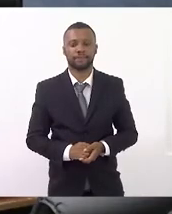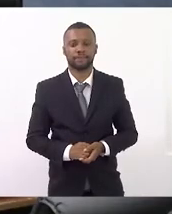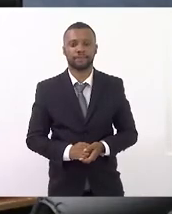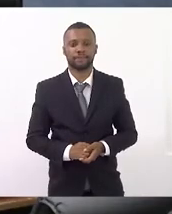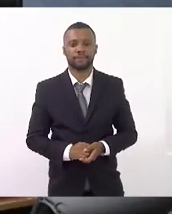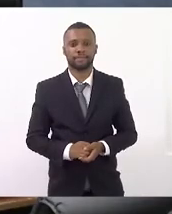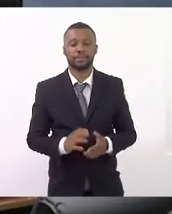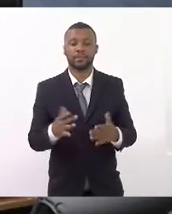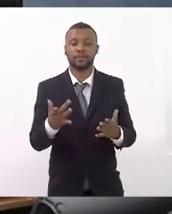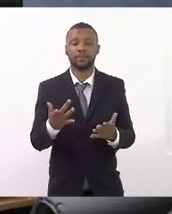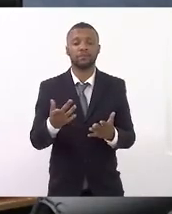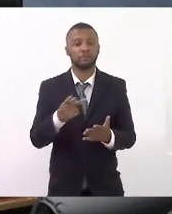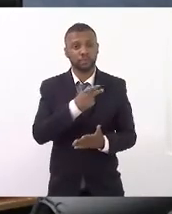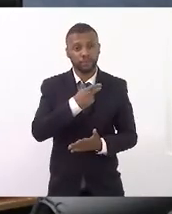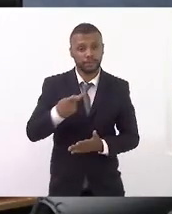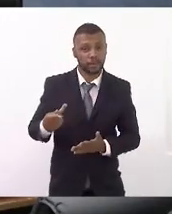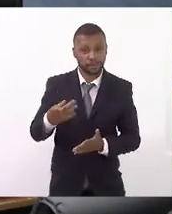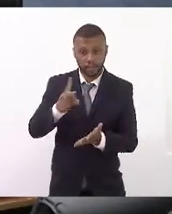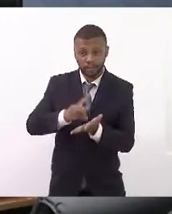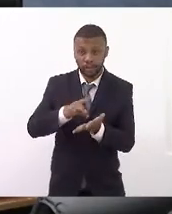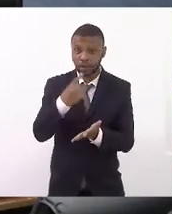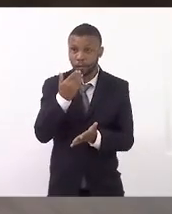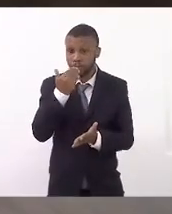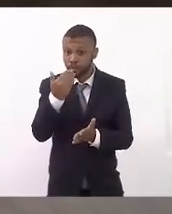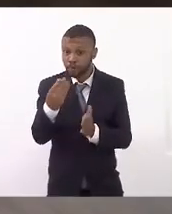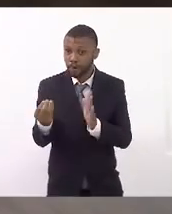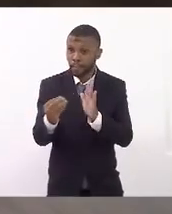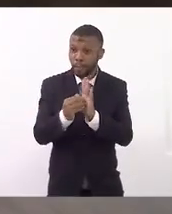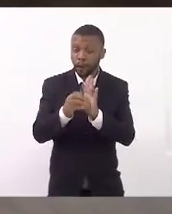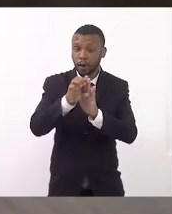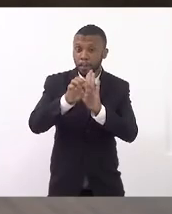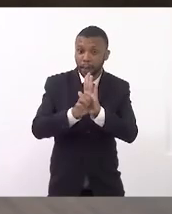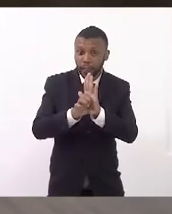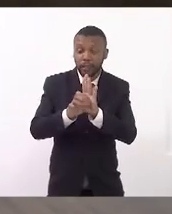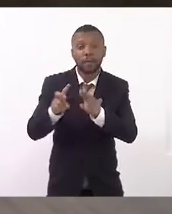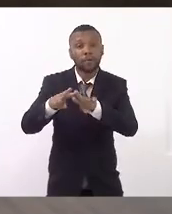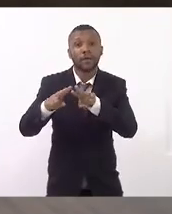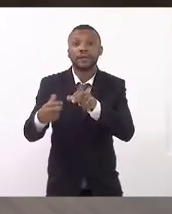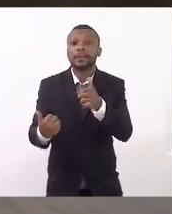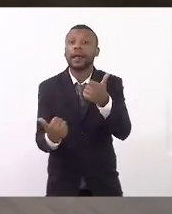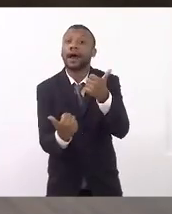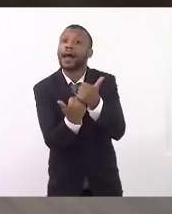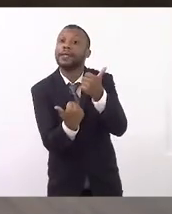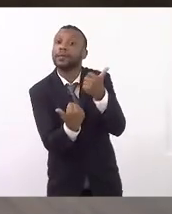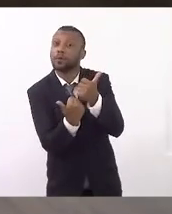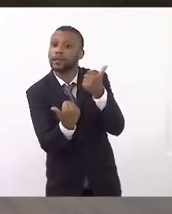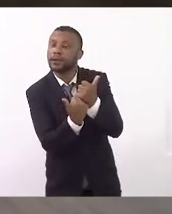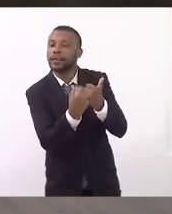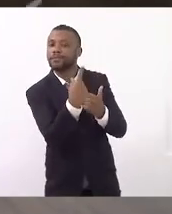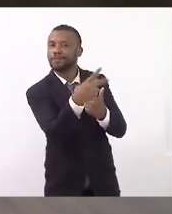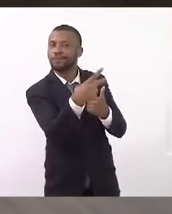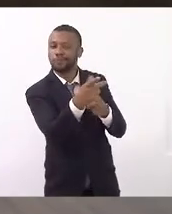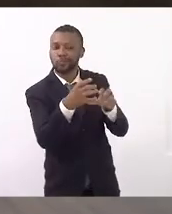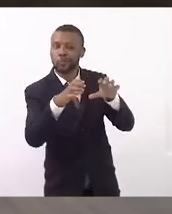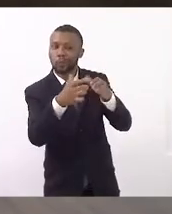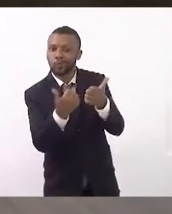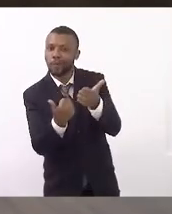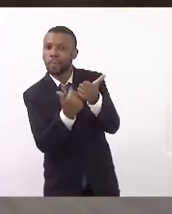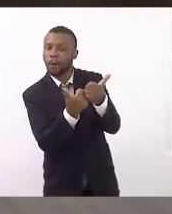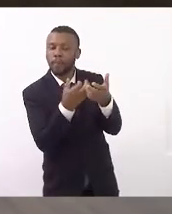Na verdade, senhor presidente, nós incluímos as emendas por conta da assessoria de Vossa Excelência. Então,